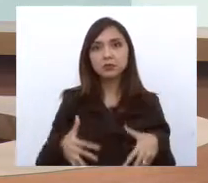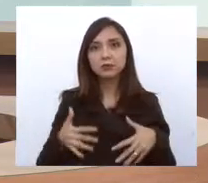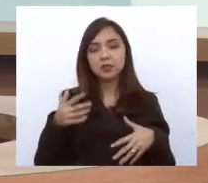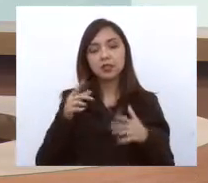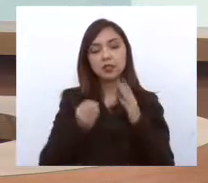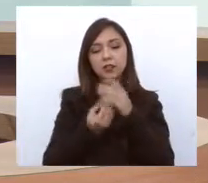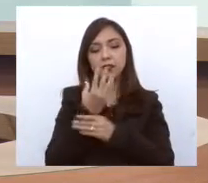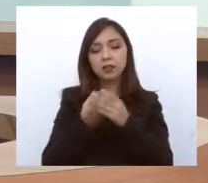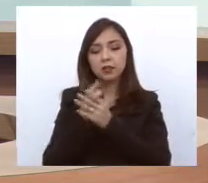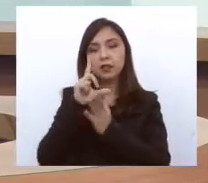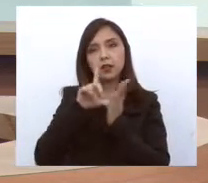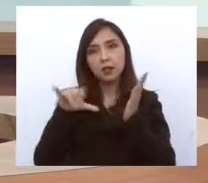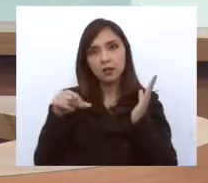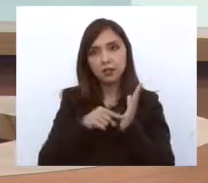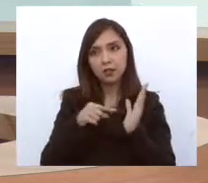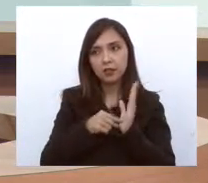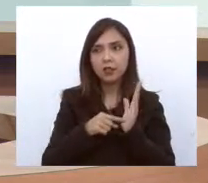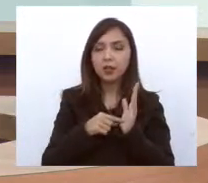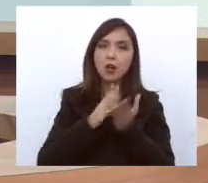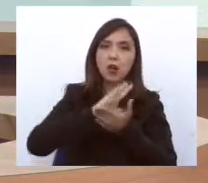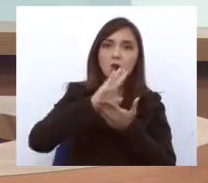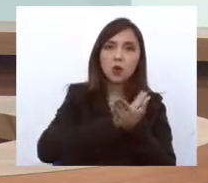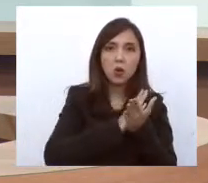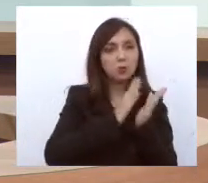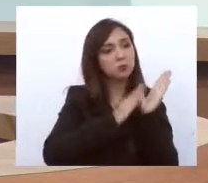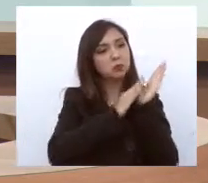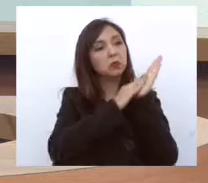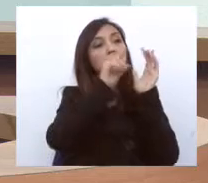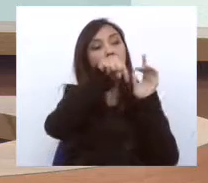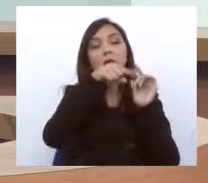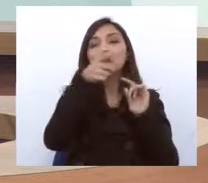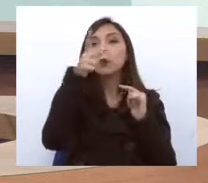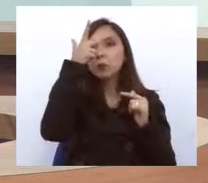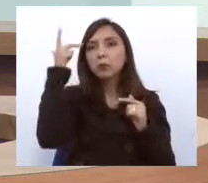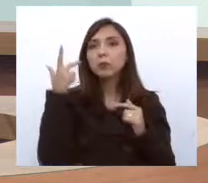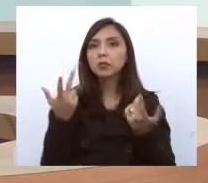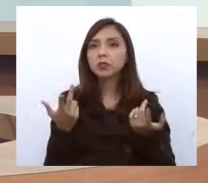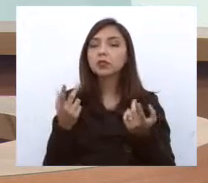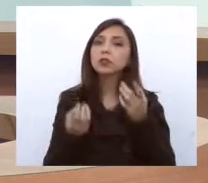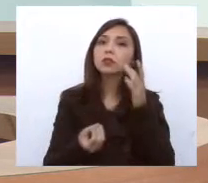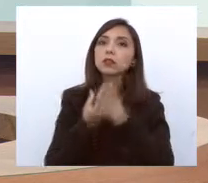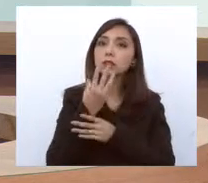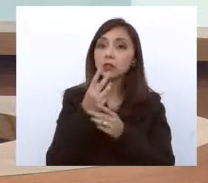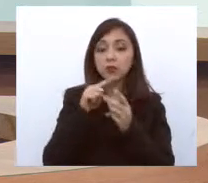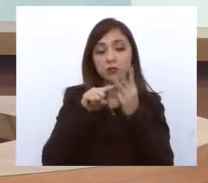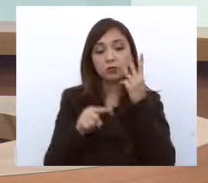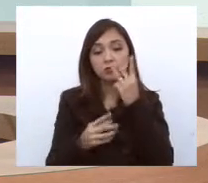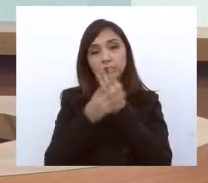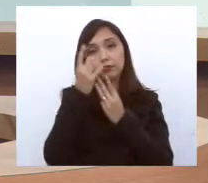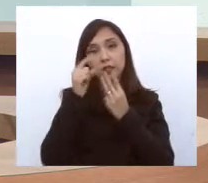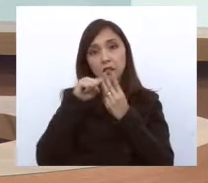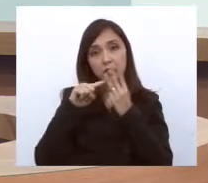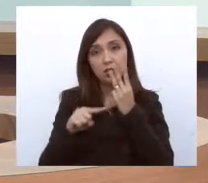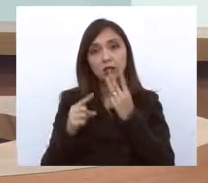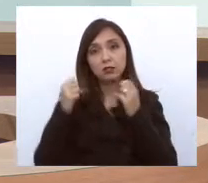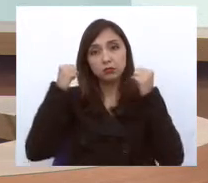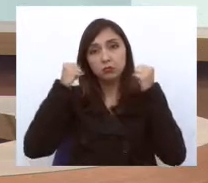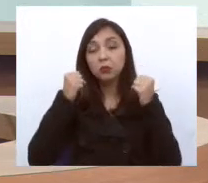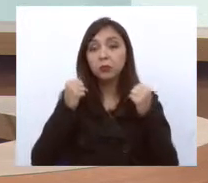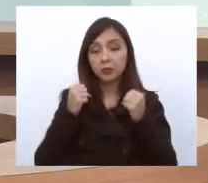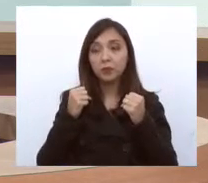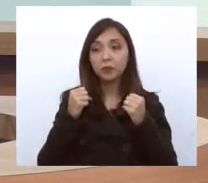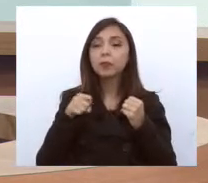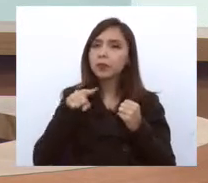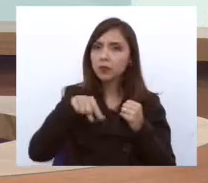leis proposta por Montesquieu foi criação de três poderes. Sabendo